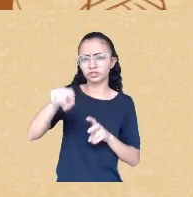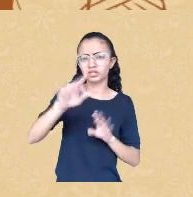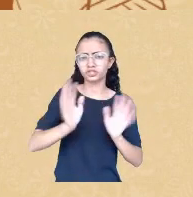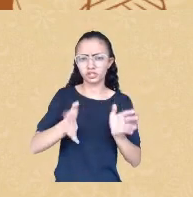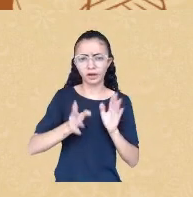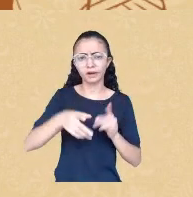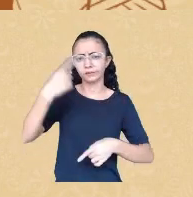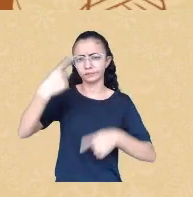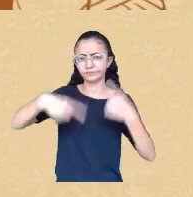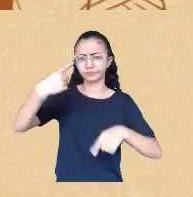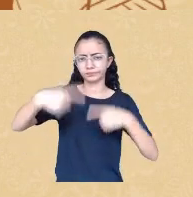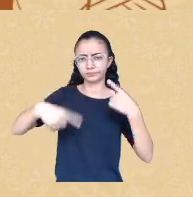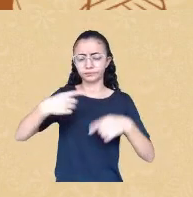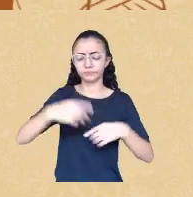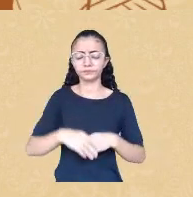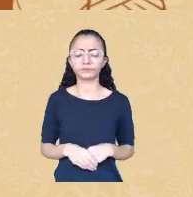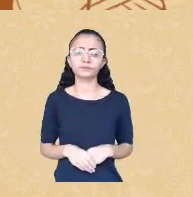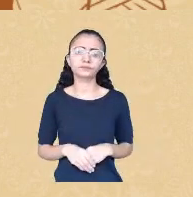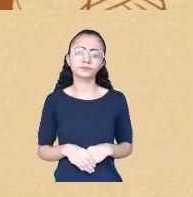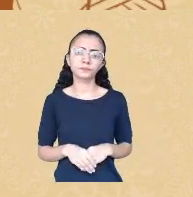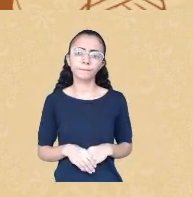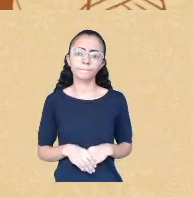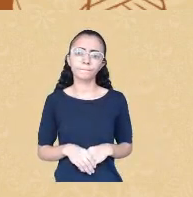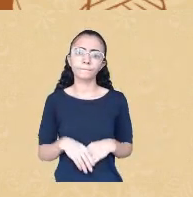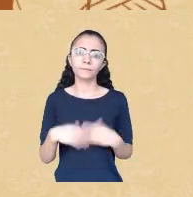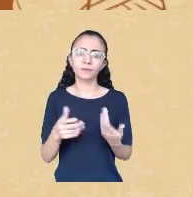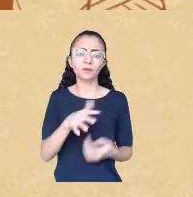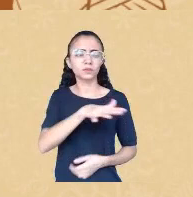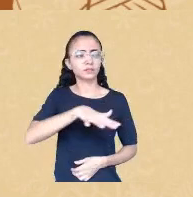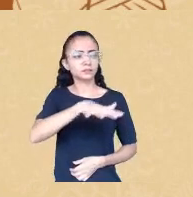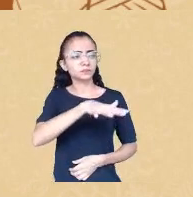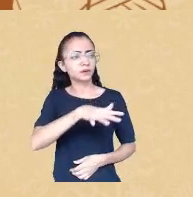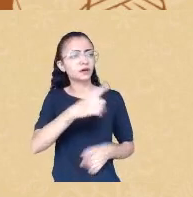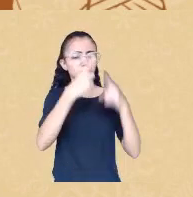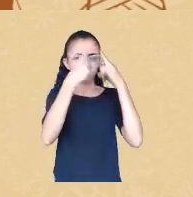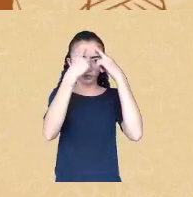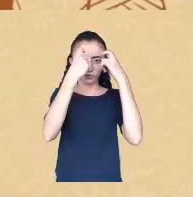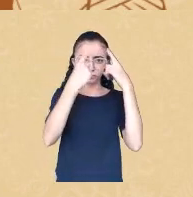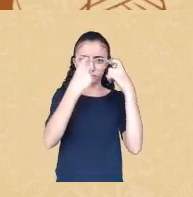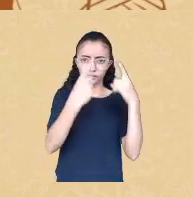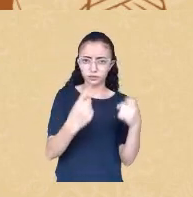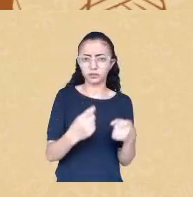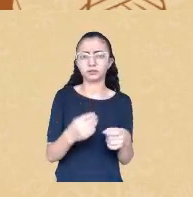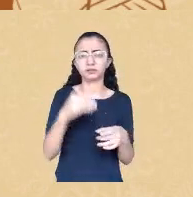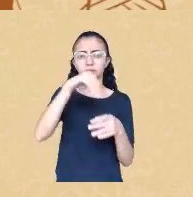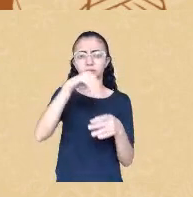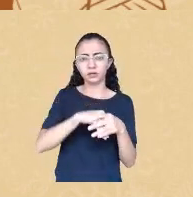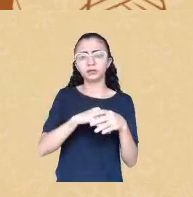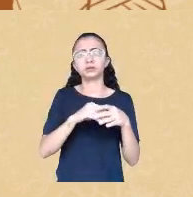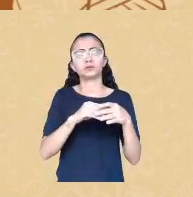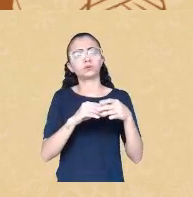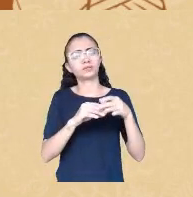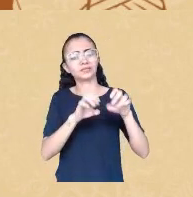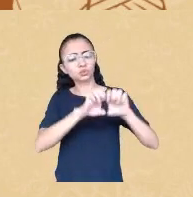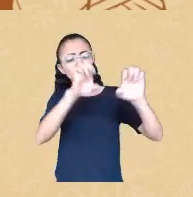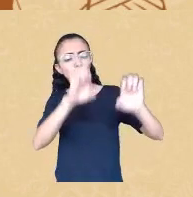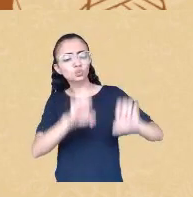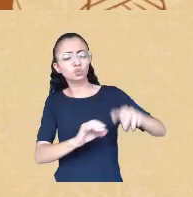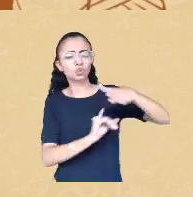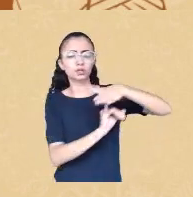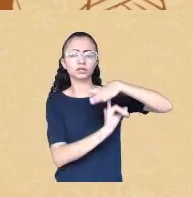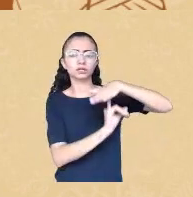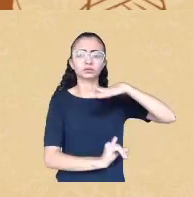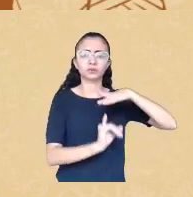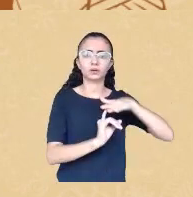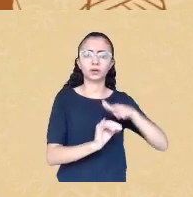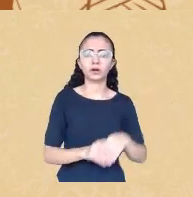Nesse lugar de violência estrutural, institucional, onde esse corpo, principalmente esse corpo, seja